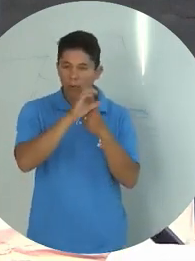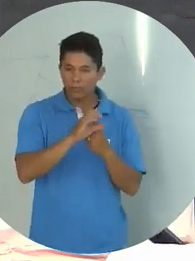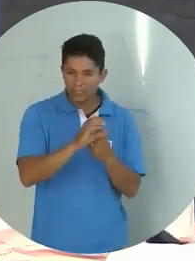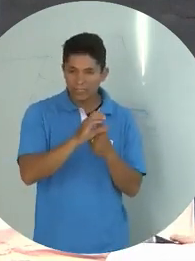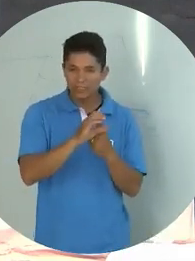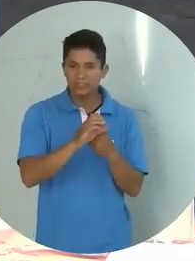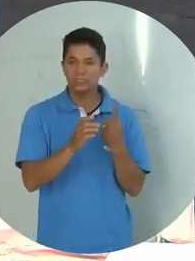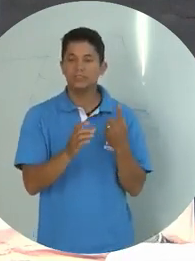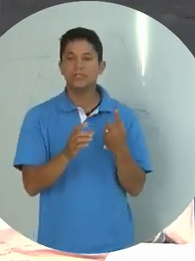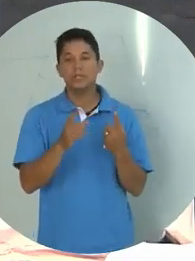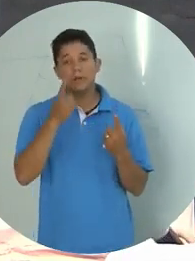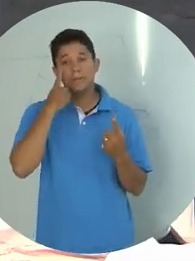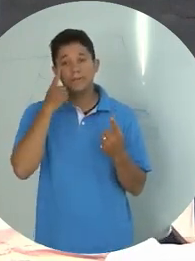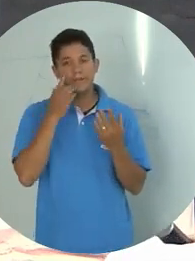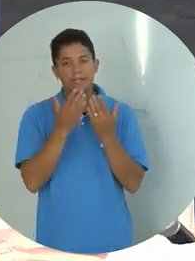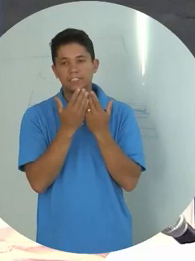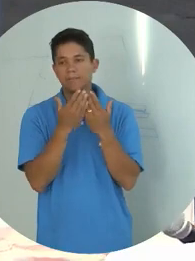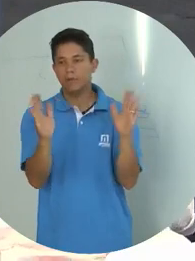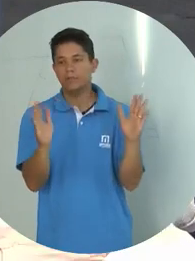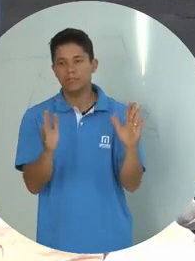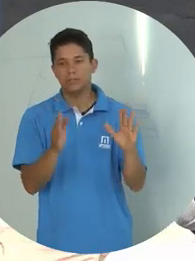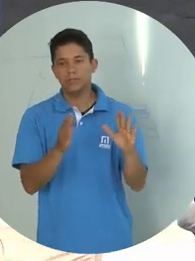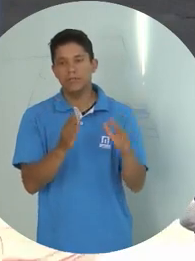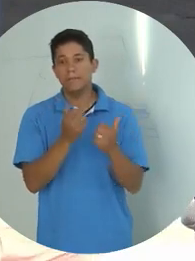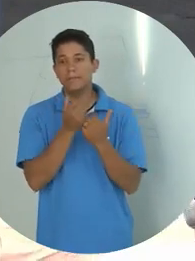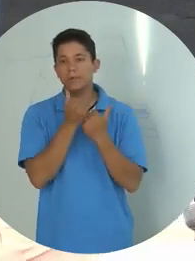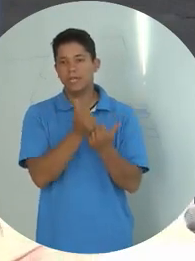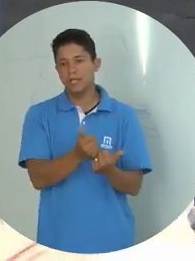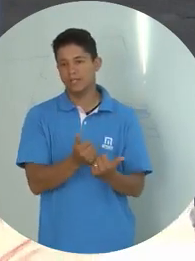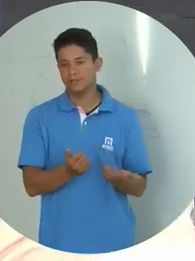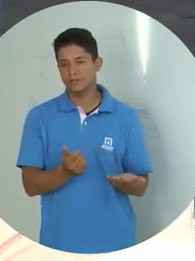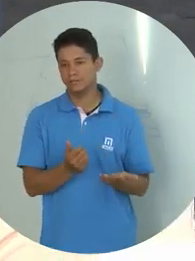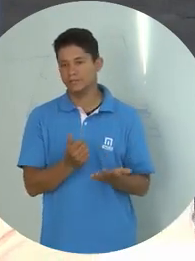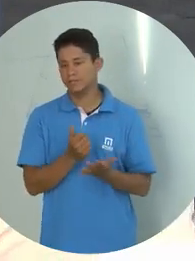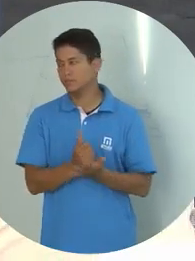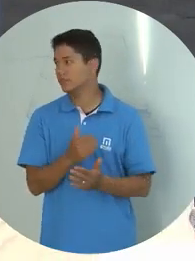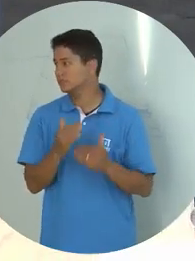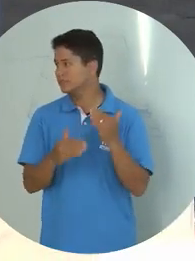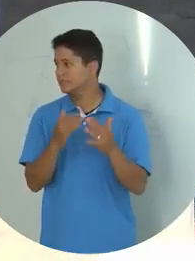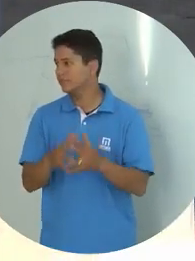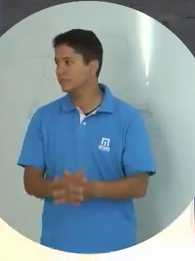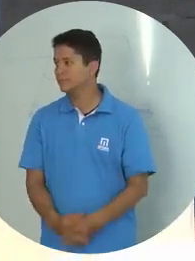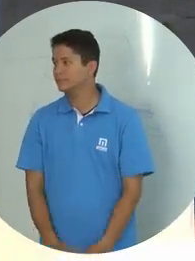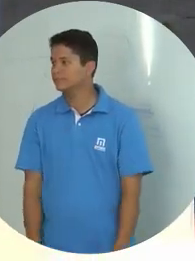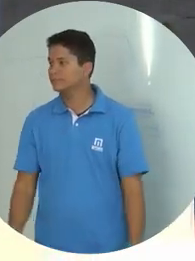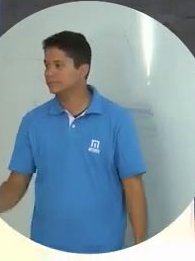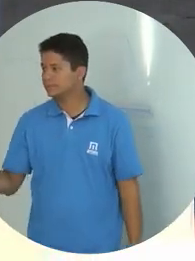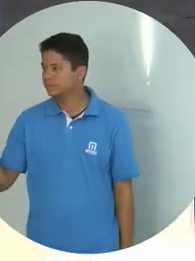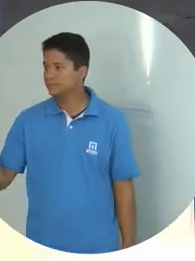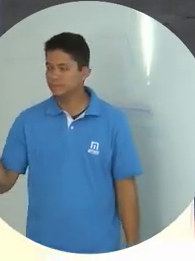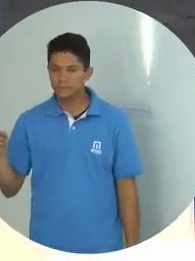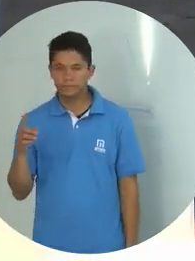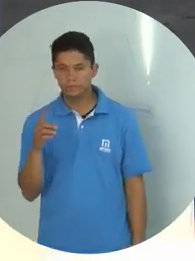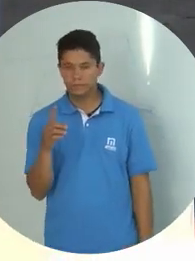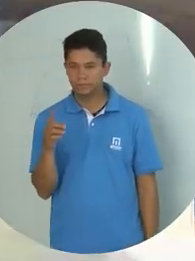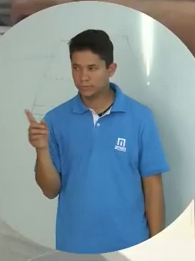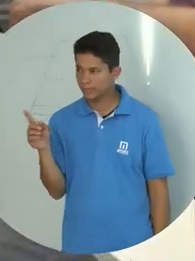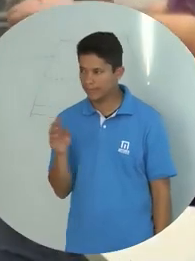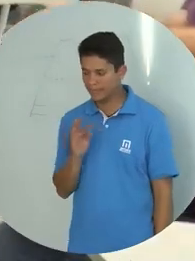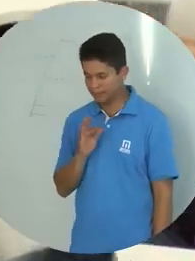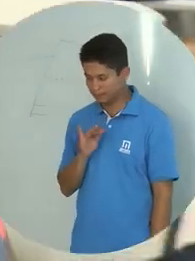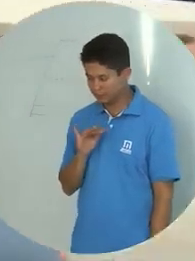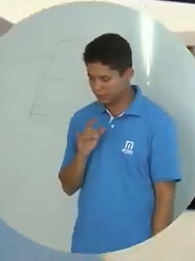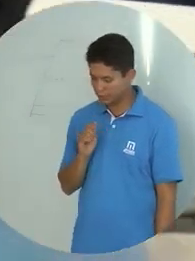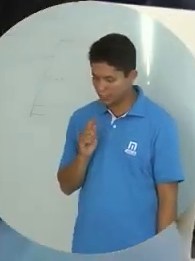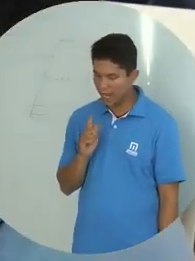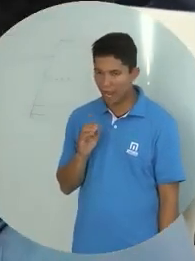para estar apoiando nesse desenvolvimento. Leandro, Thiago, da MRS. Vocês já tiveram alguma experiência